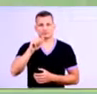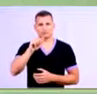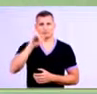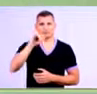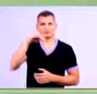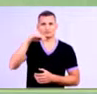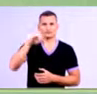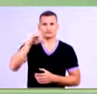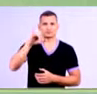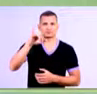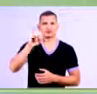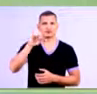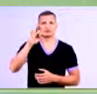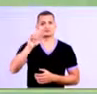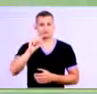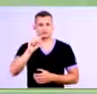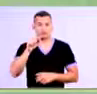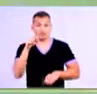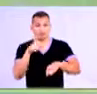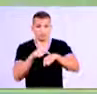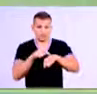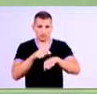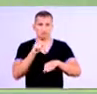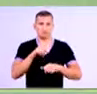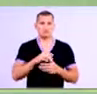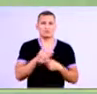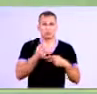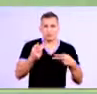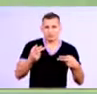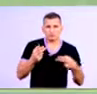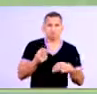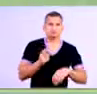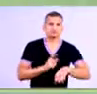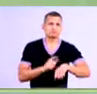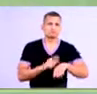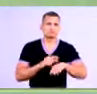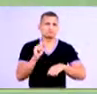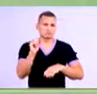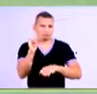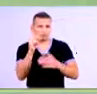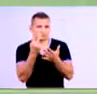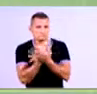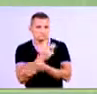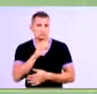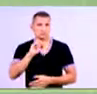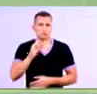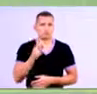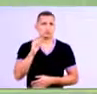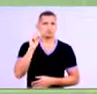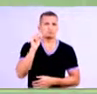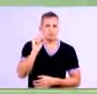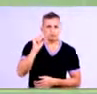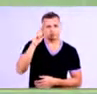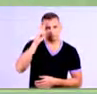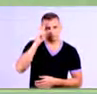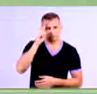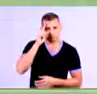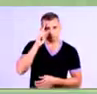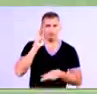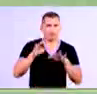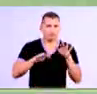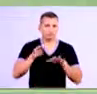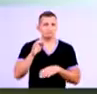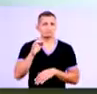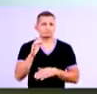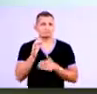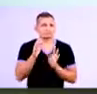que está relacionada a fatos recentes, de poucas horas ou de poucos dias. Às vezes até de alguns minutos. A